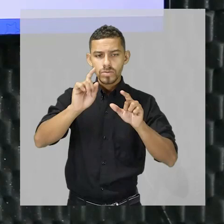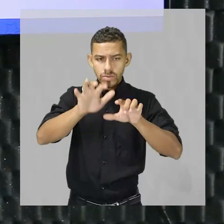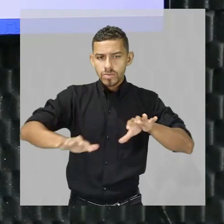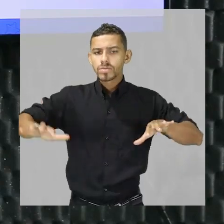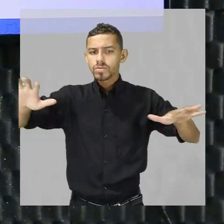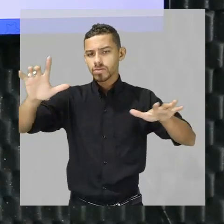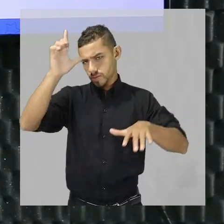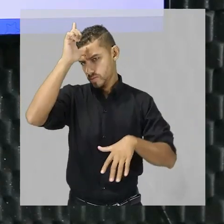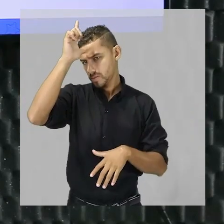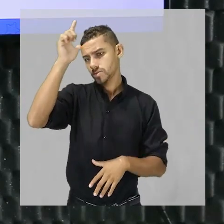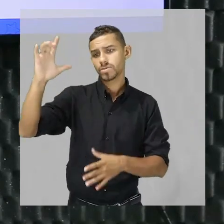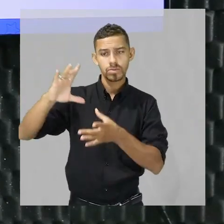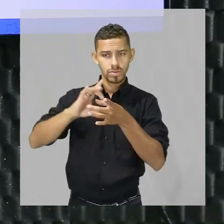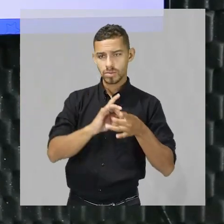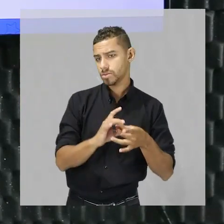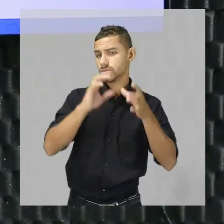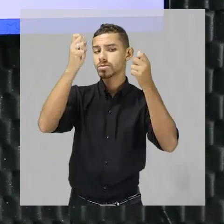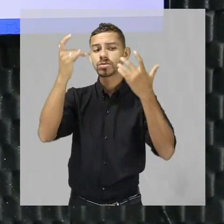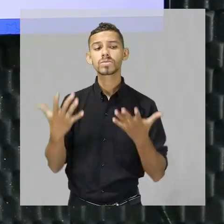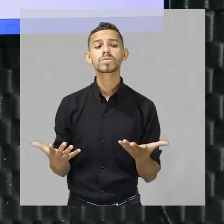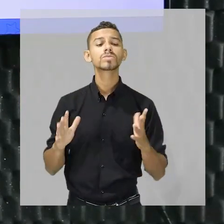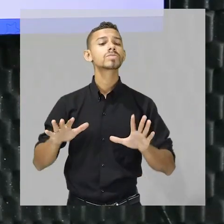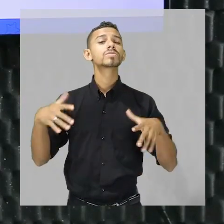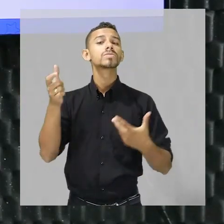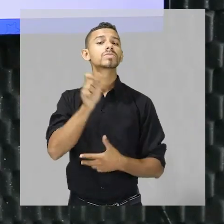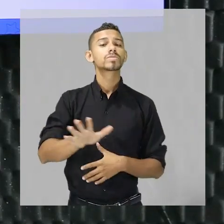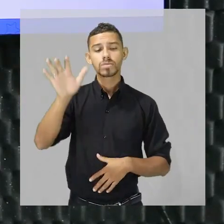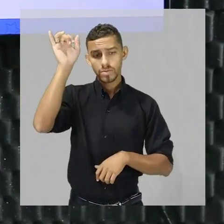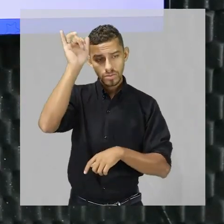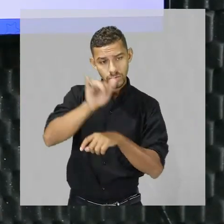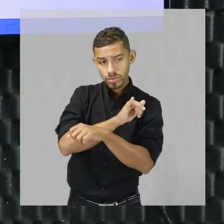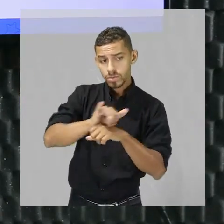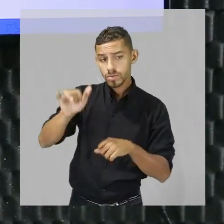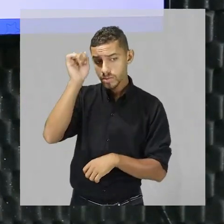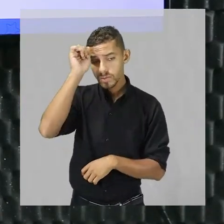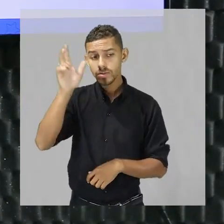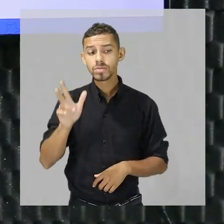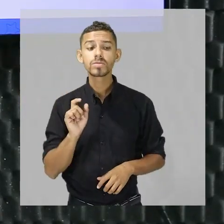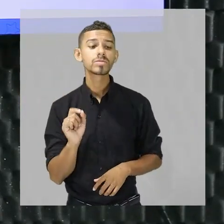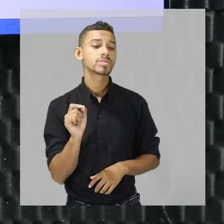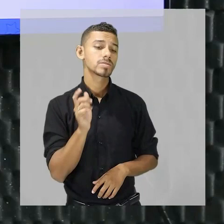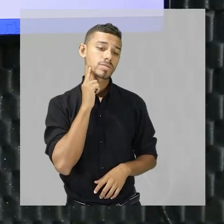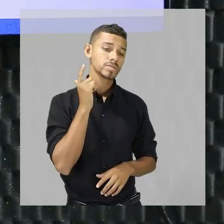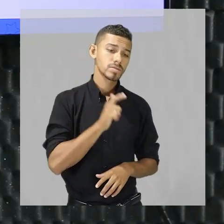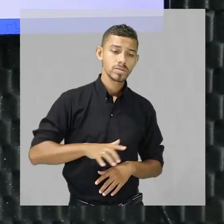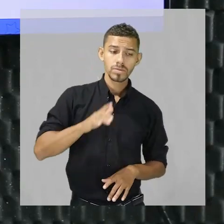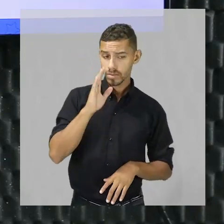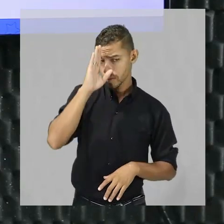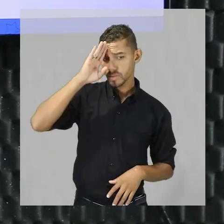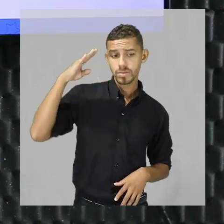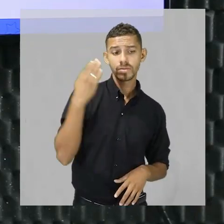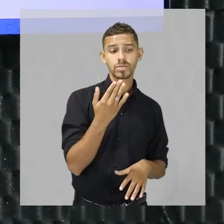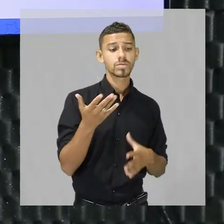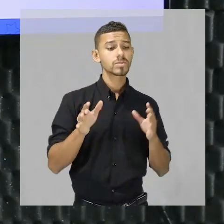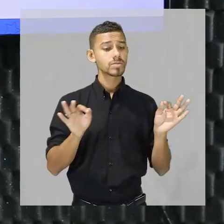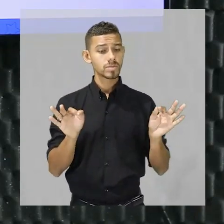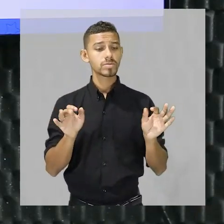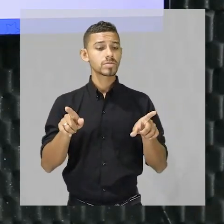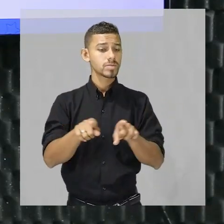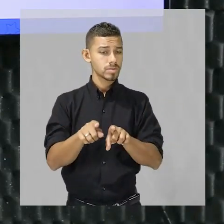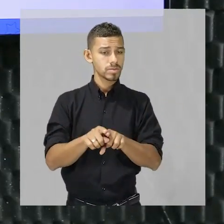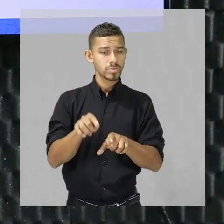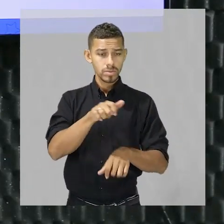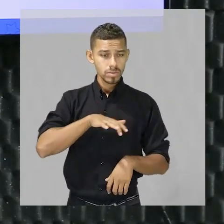território alemão, naquele contexto, refletia um contexto geoestratégico na busca por quê, galera? Era principalmente, né, manter as